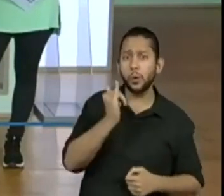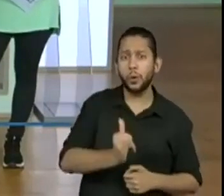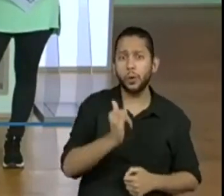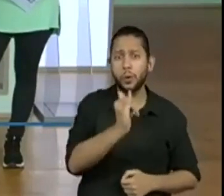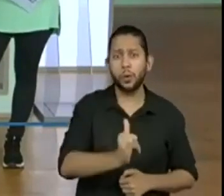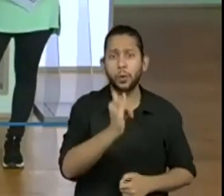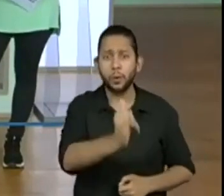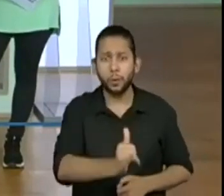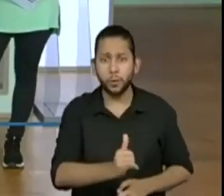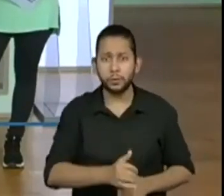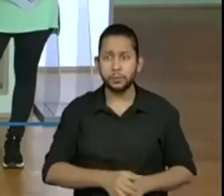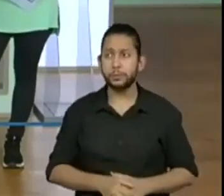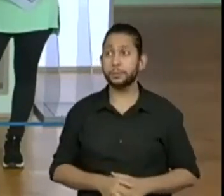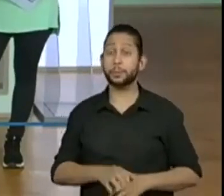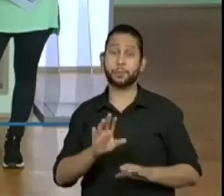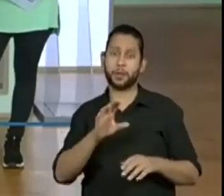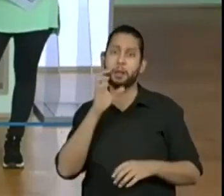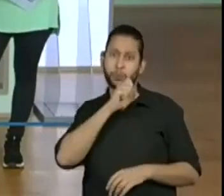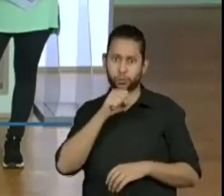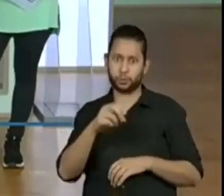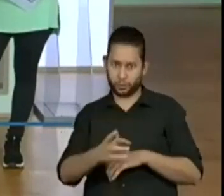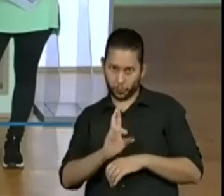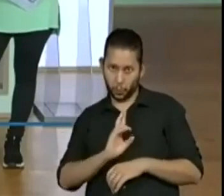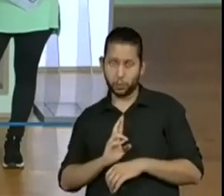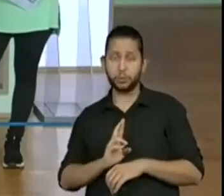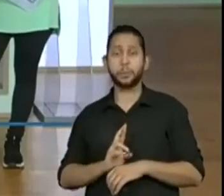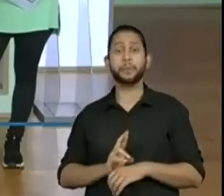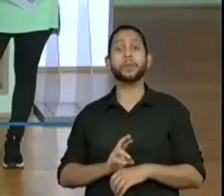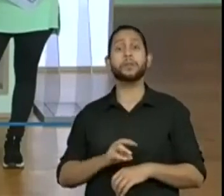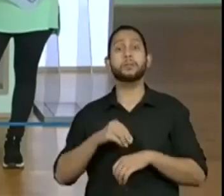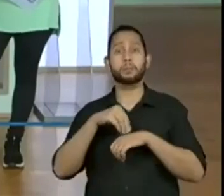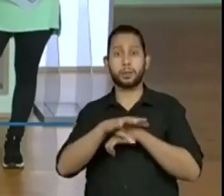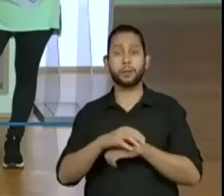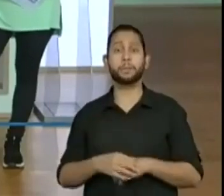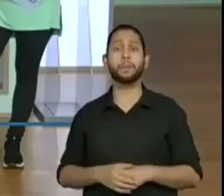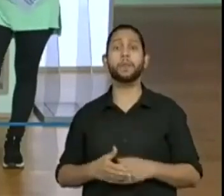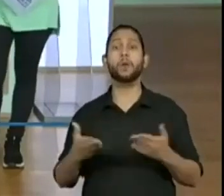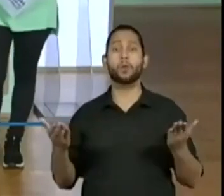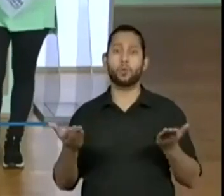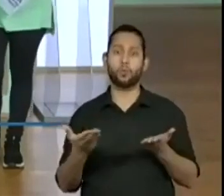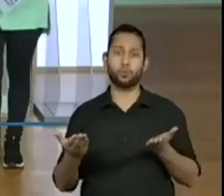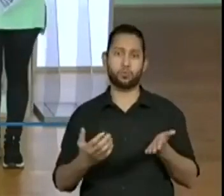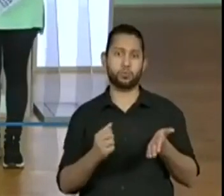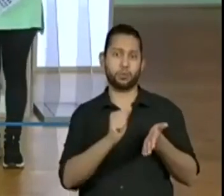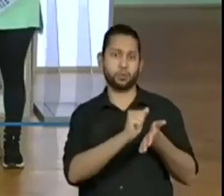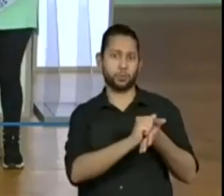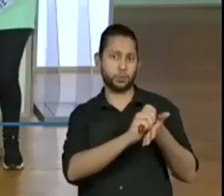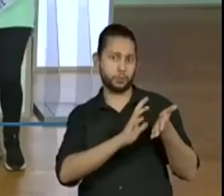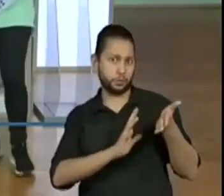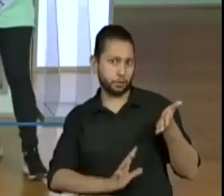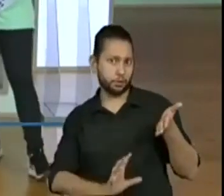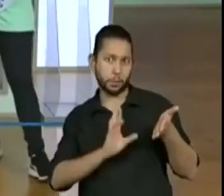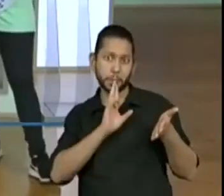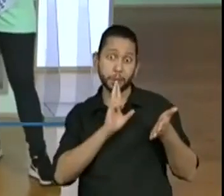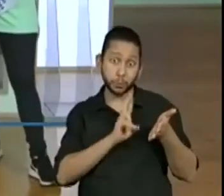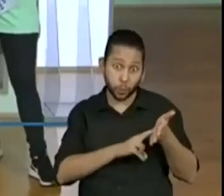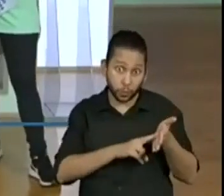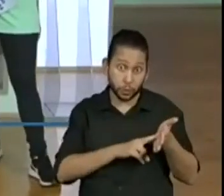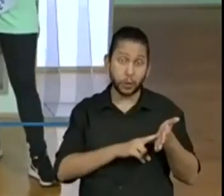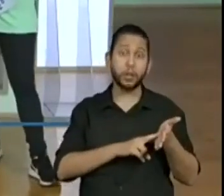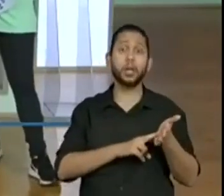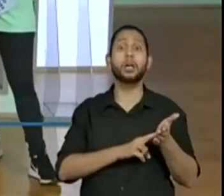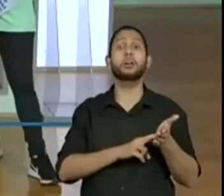Um recado enquanto vai chegando a resposta, o sistema de tarefas ele está passando por algumas manutenções.